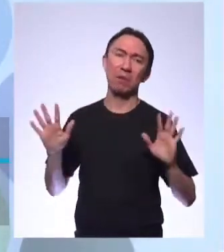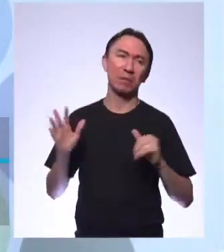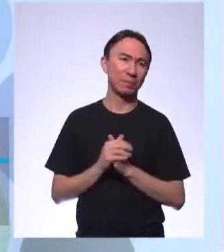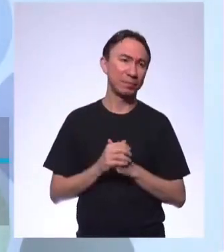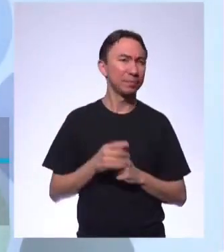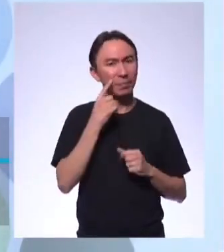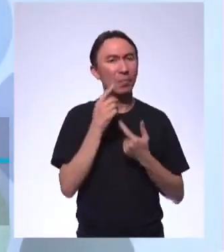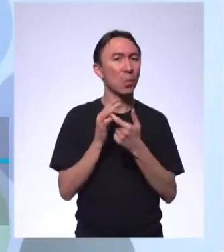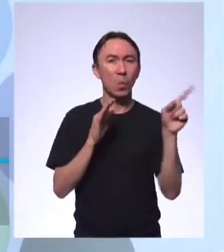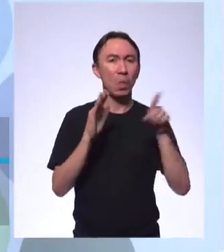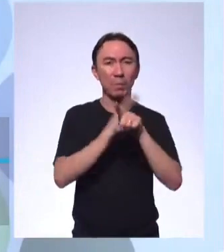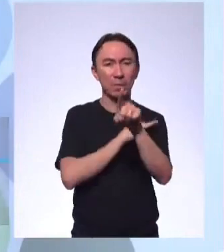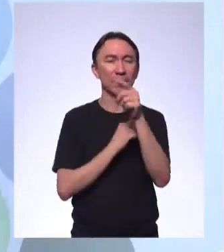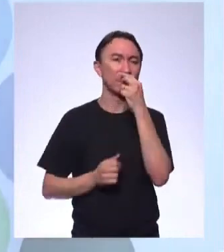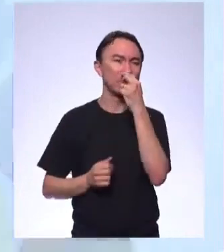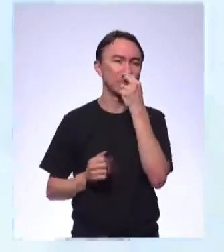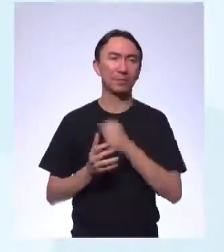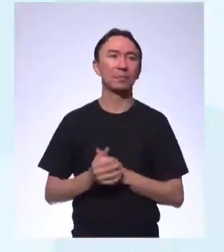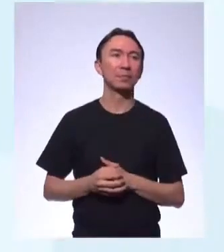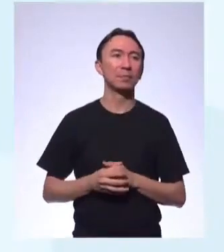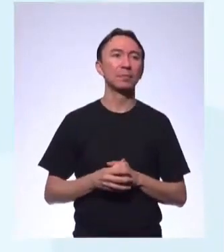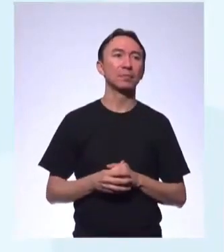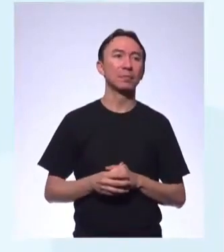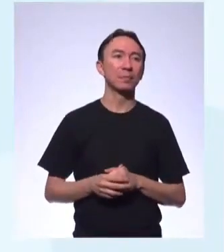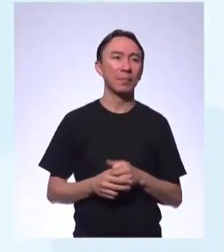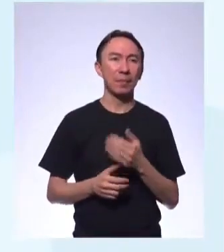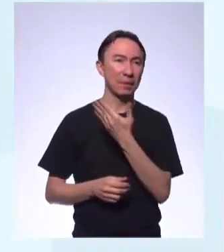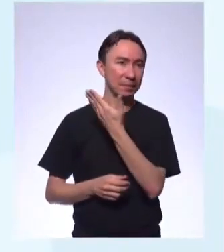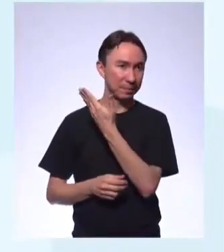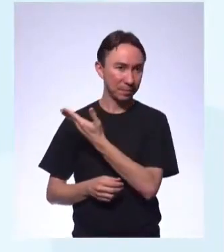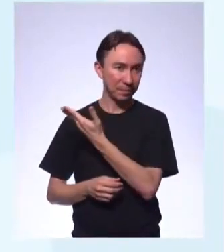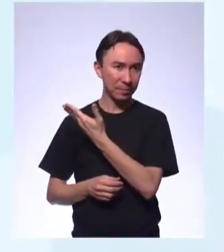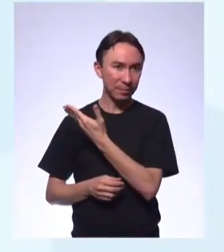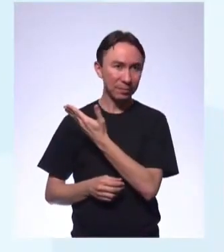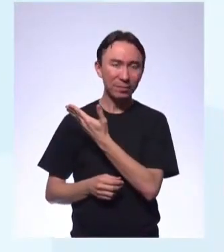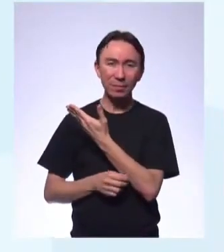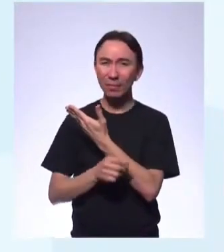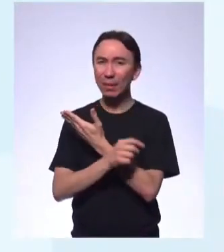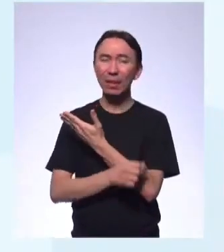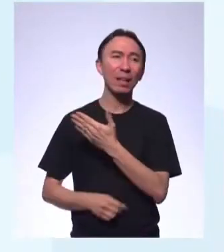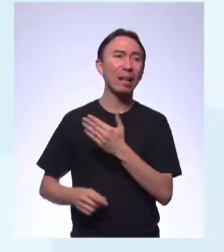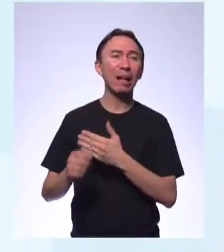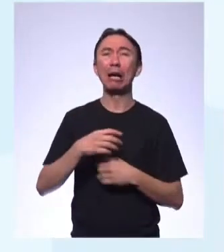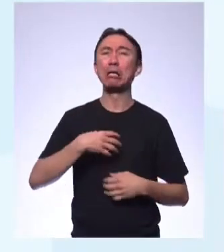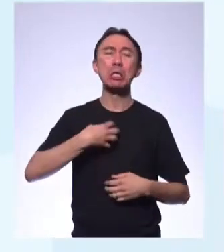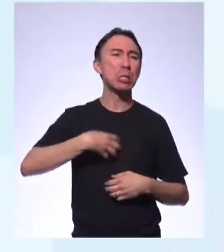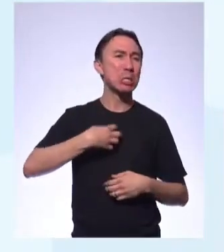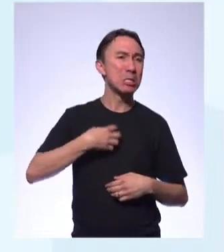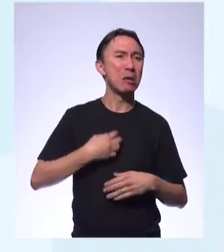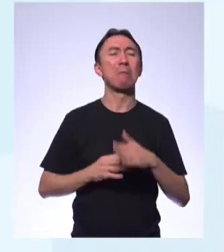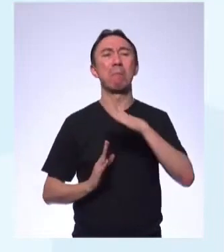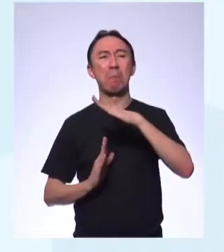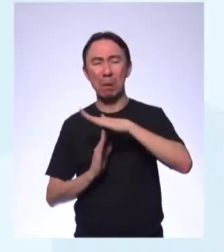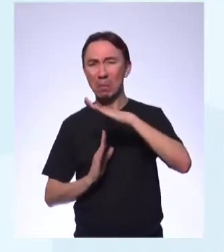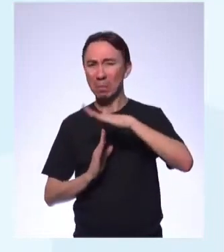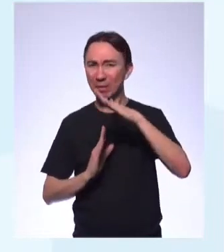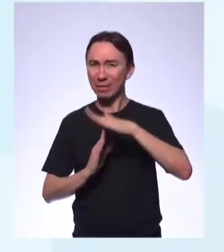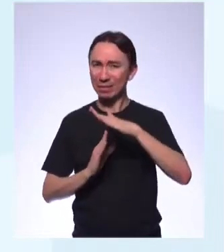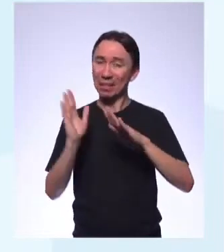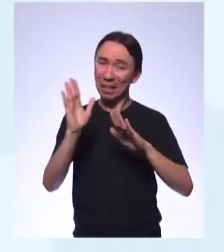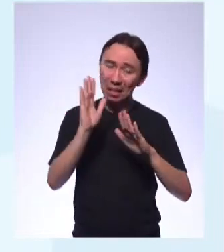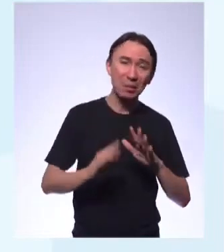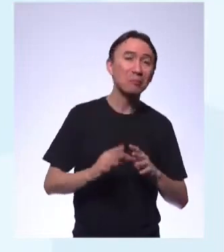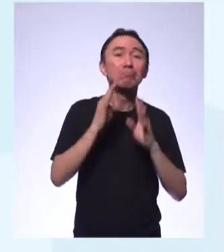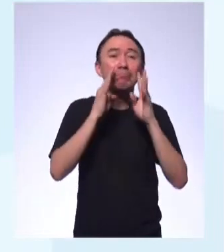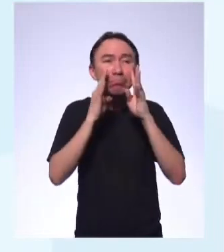Vamos para a próxima pergunta. Suspende a zanga. Um momento, escuta. A voz do meu sofrimento na luta,